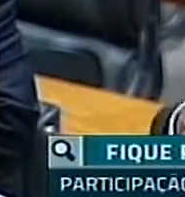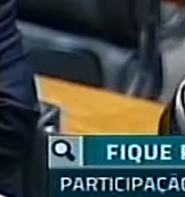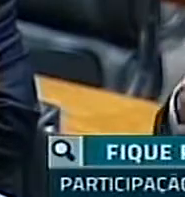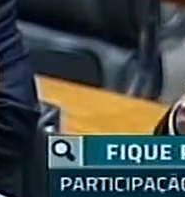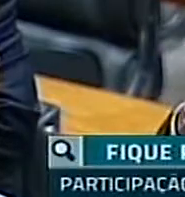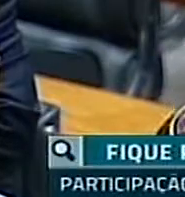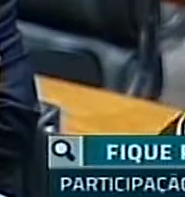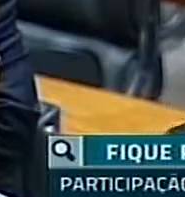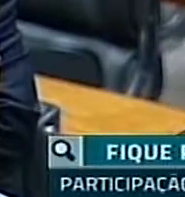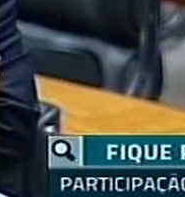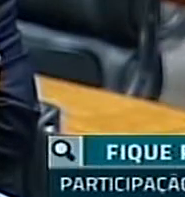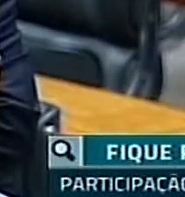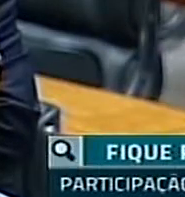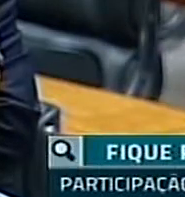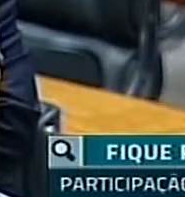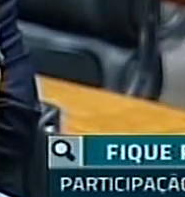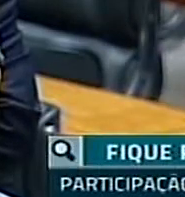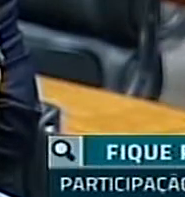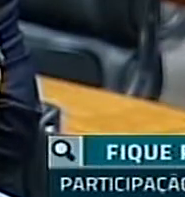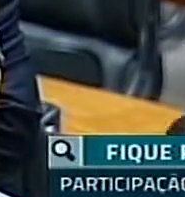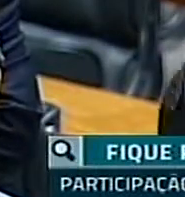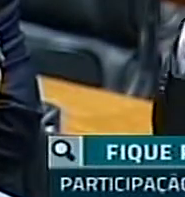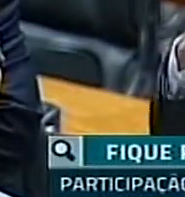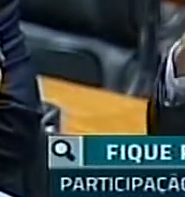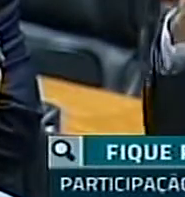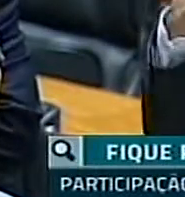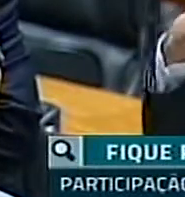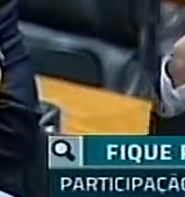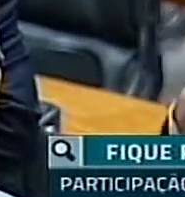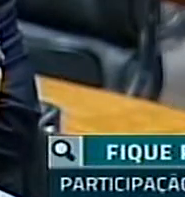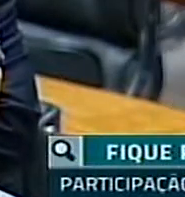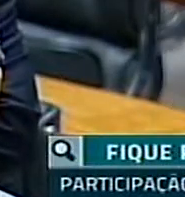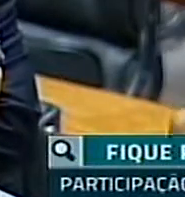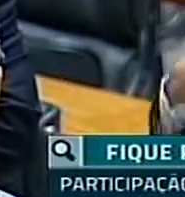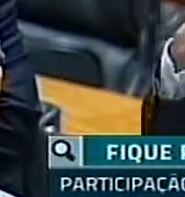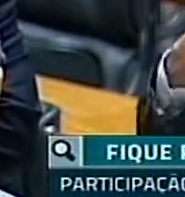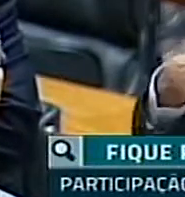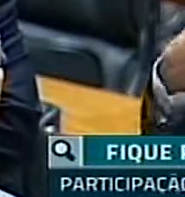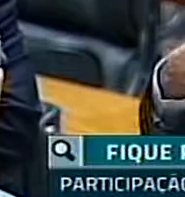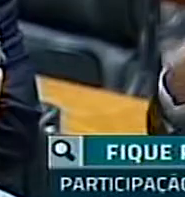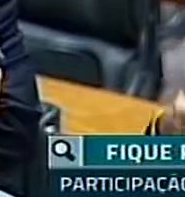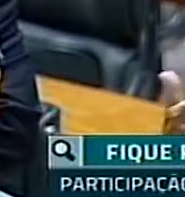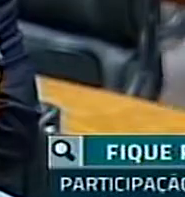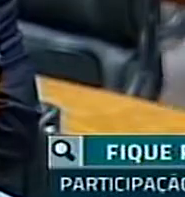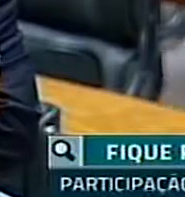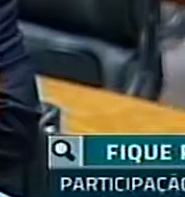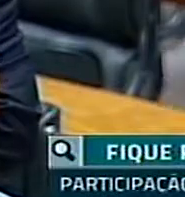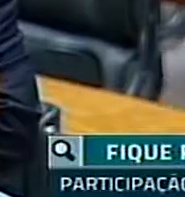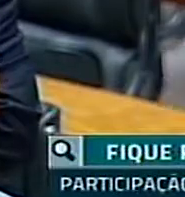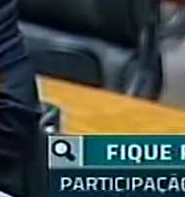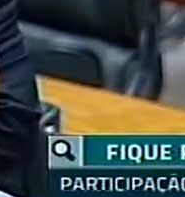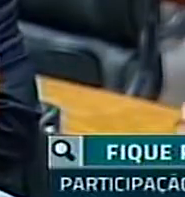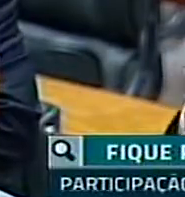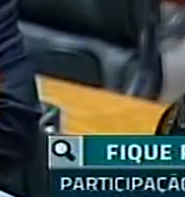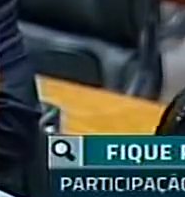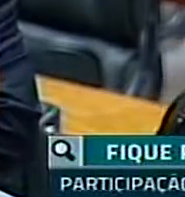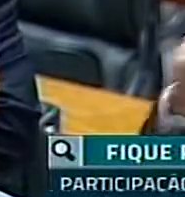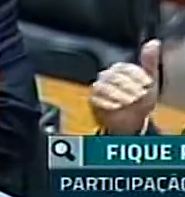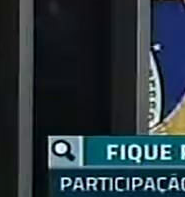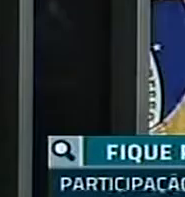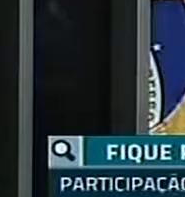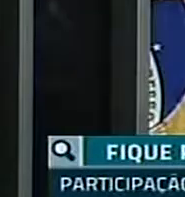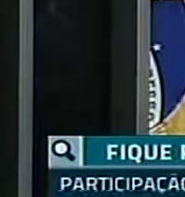que depende também, ou melhor, que do Conselho a nível federal também se submeterá à eleição. Eu acho que